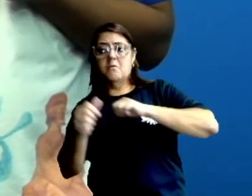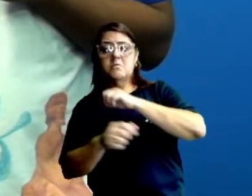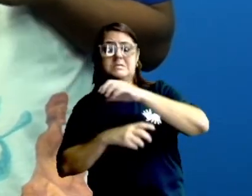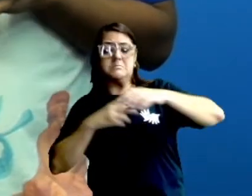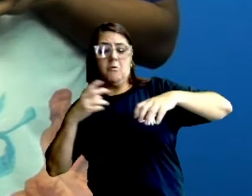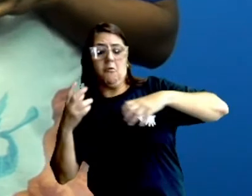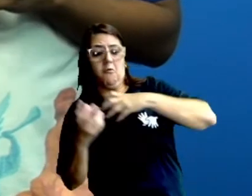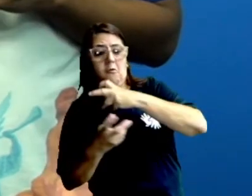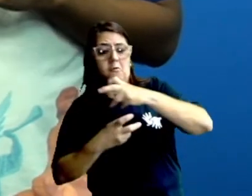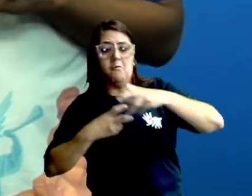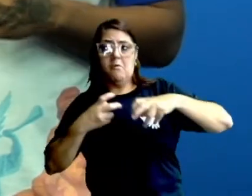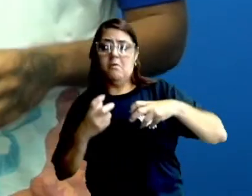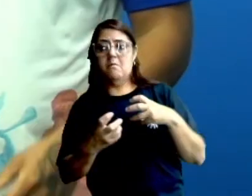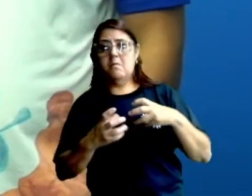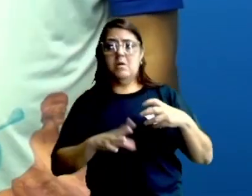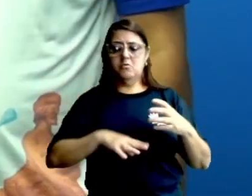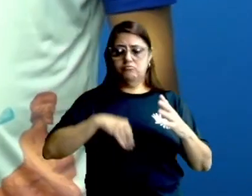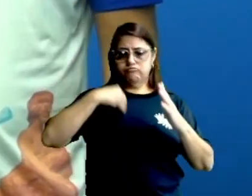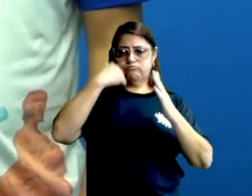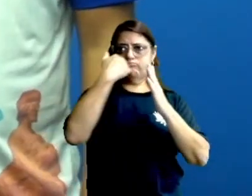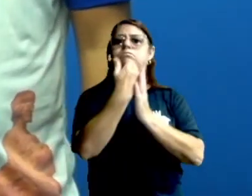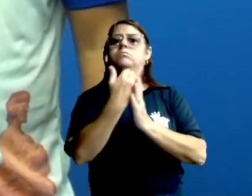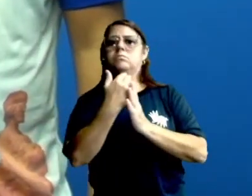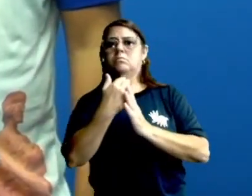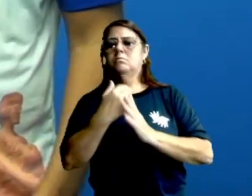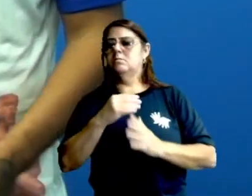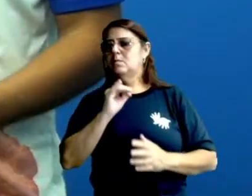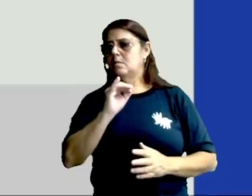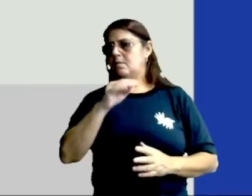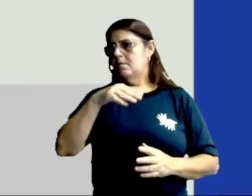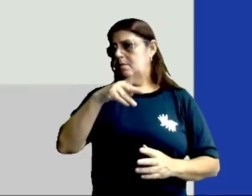movimentos que tivessem de rebeldia contra o Império.